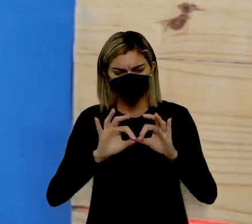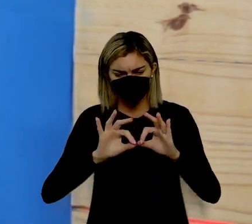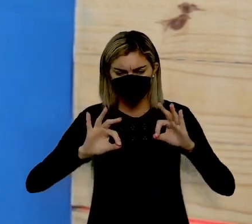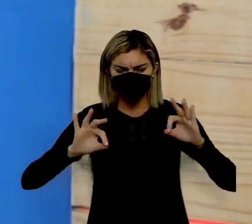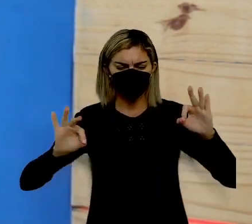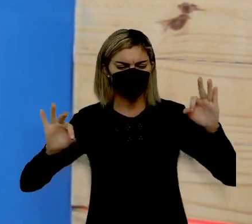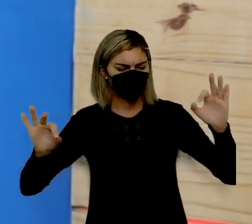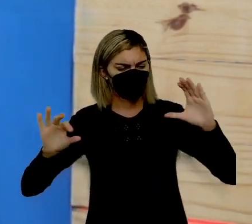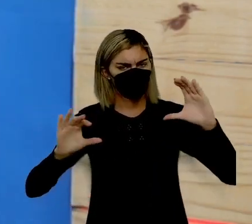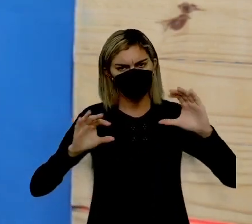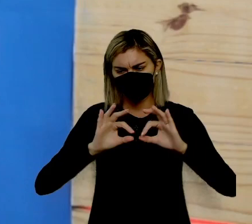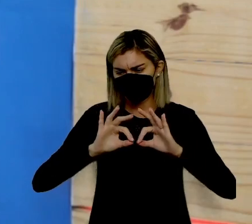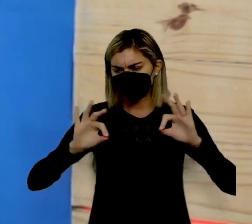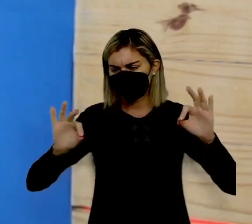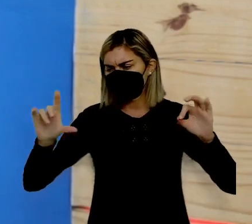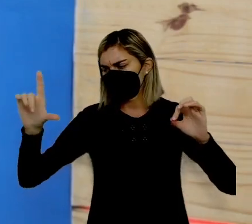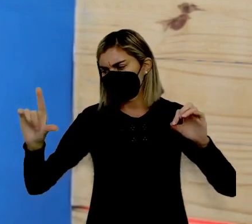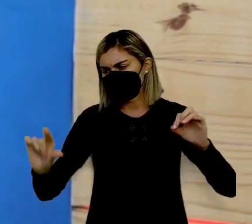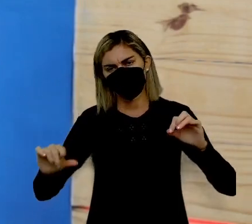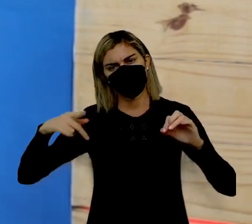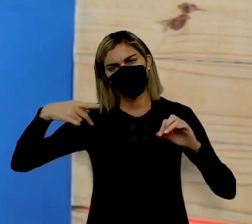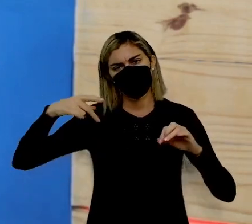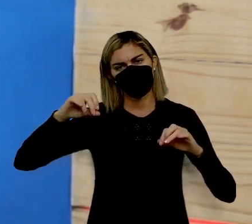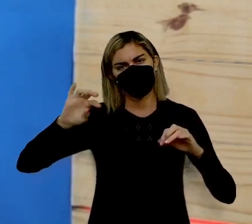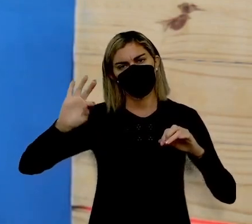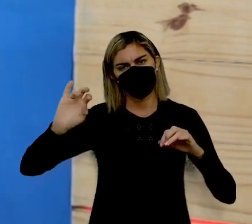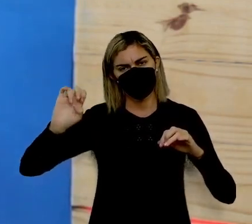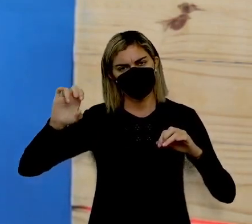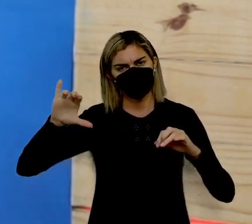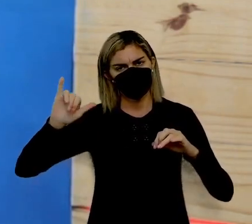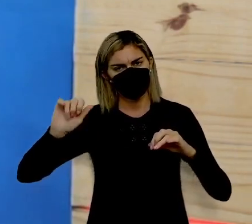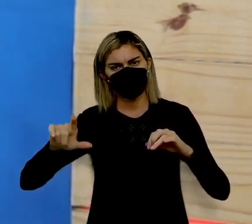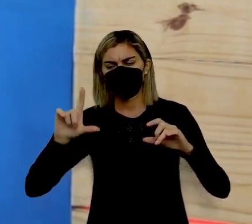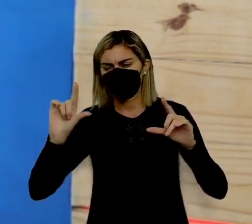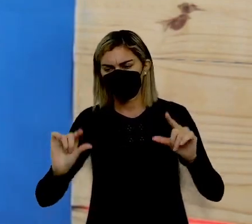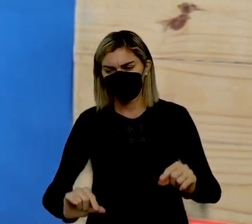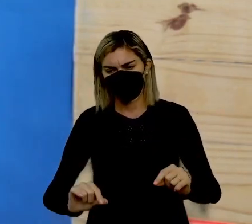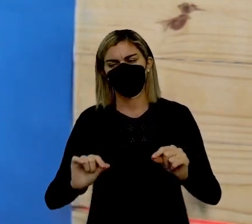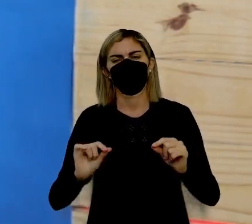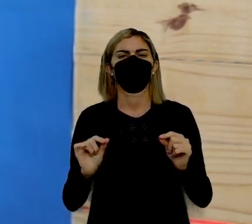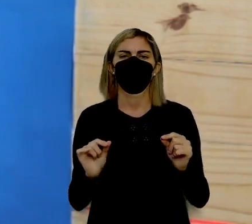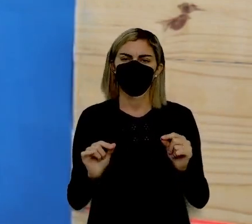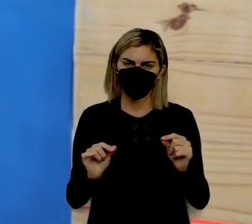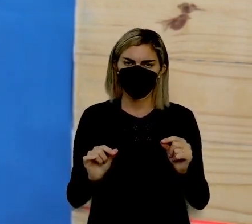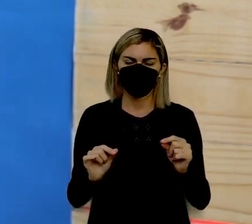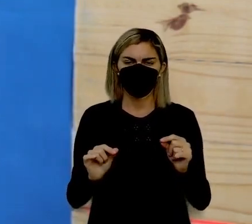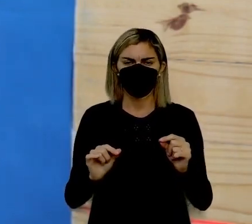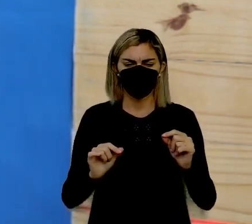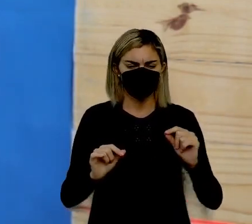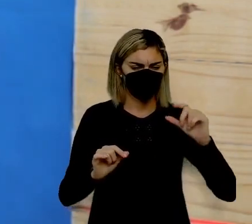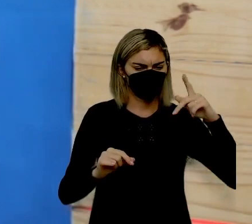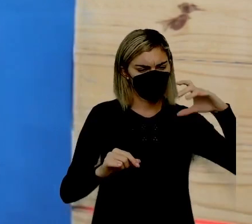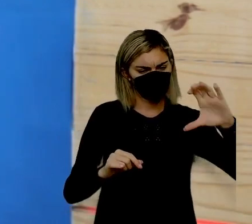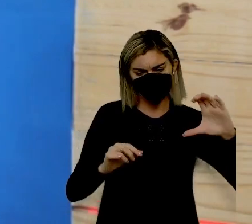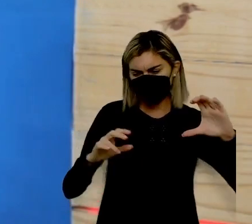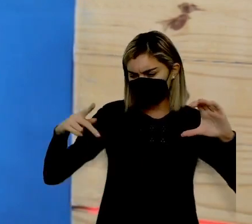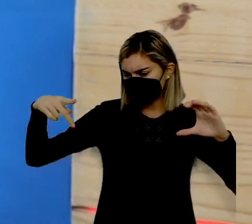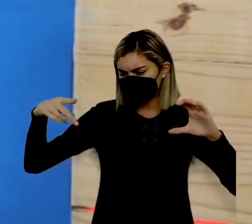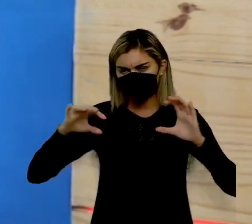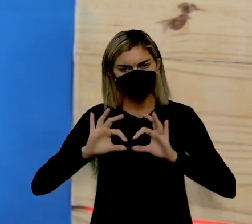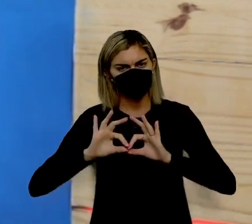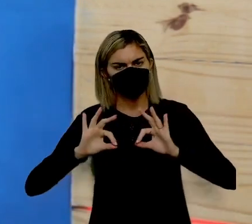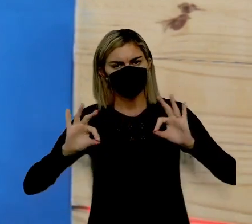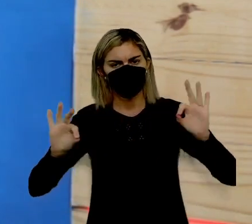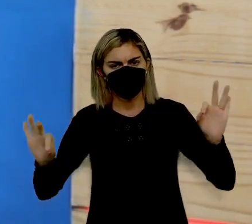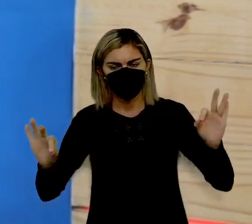carga tiver, menor vai ser o potencial. O potencial é escalar. O potencial é dado em volt.